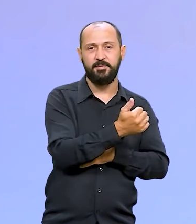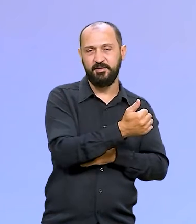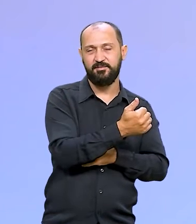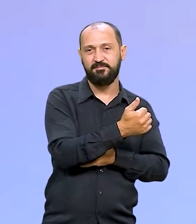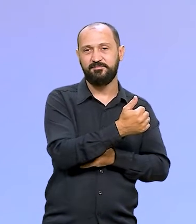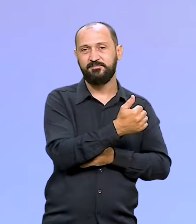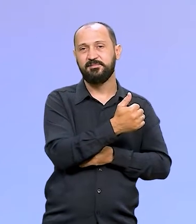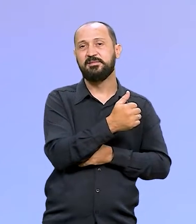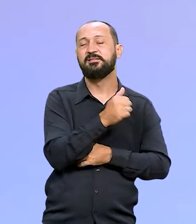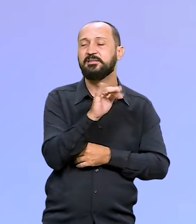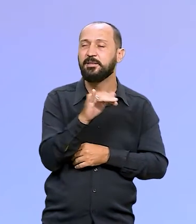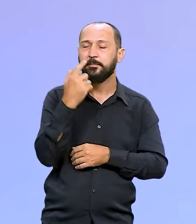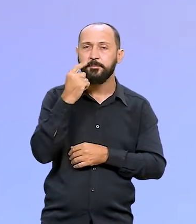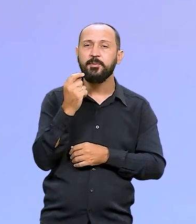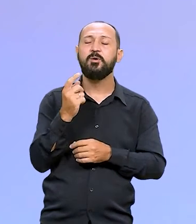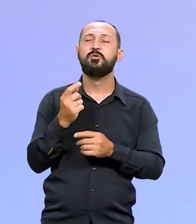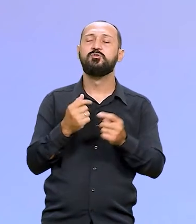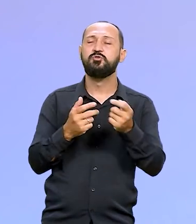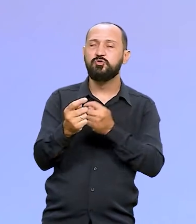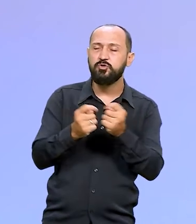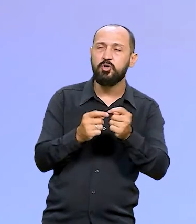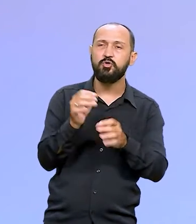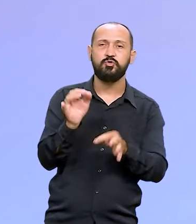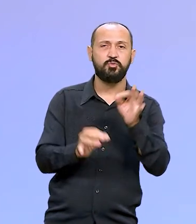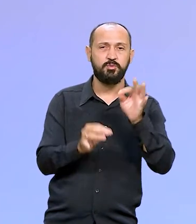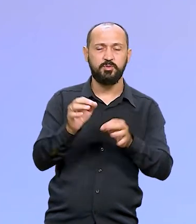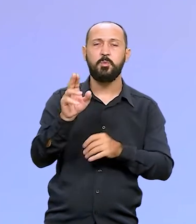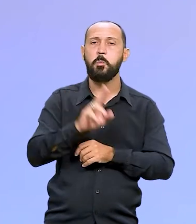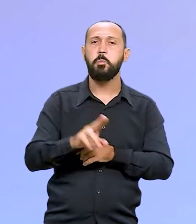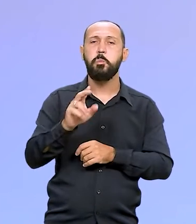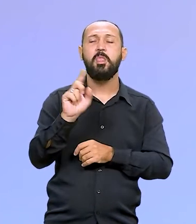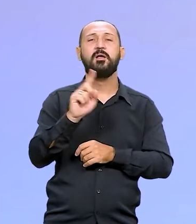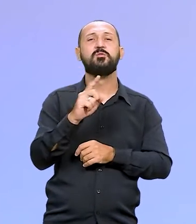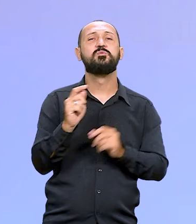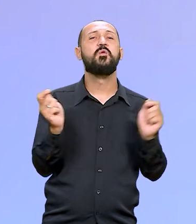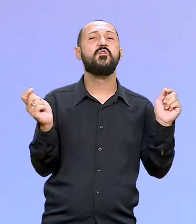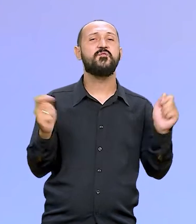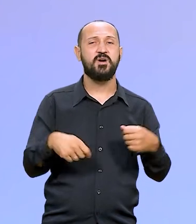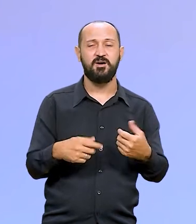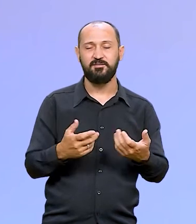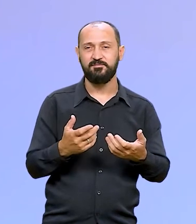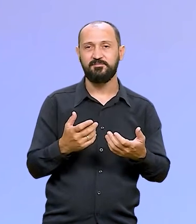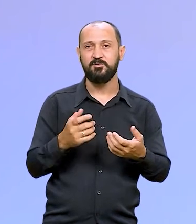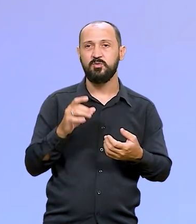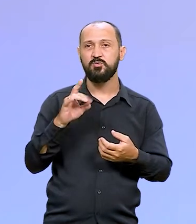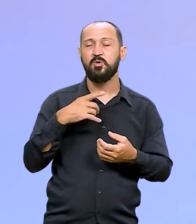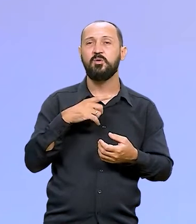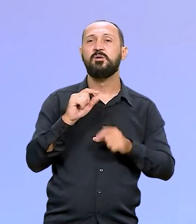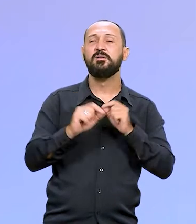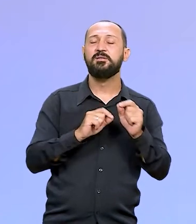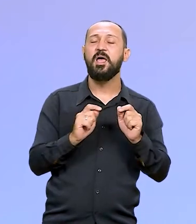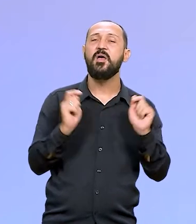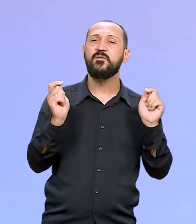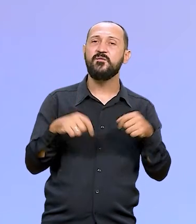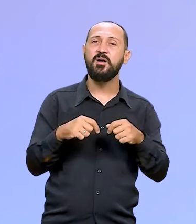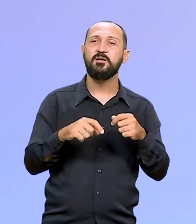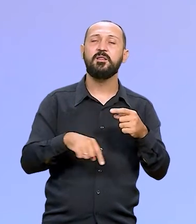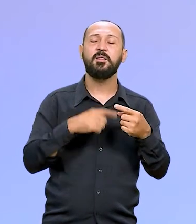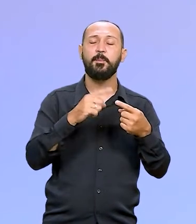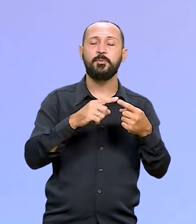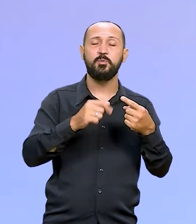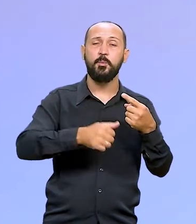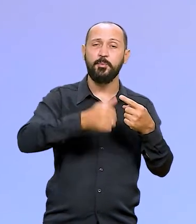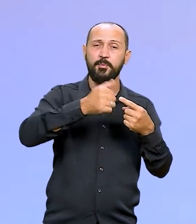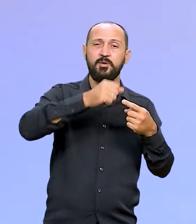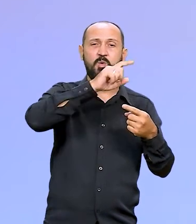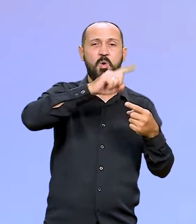primeira. Então, na verdade, por mais que elas sejam negócios jurídicos válidos, elas não são eficazes. Elas só possuem eficácia